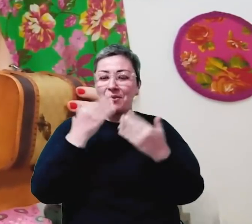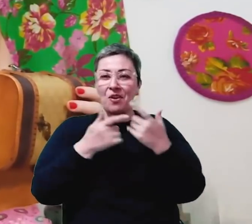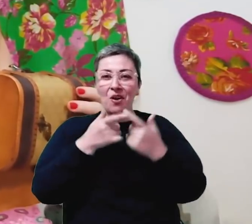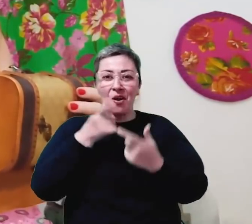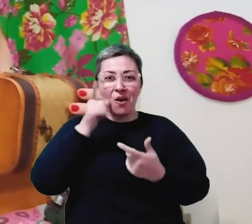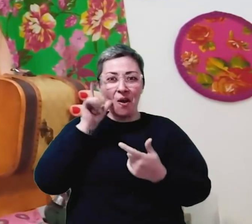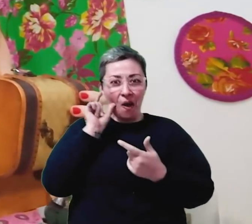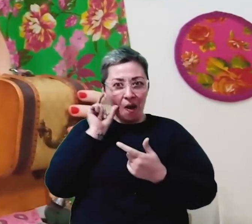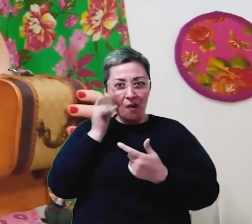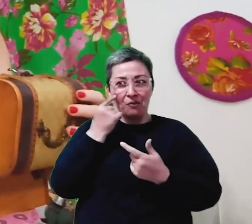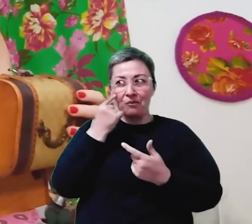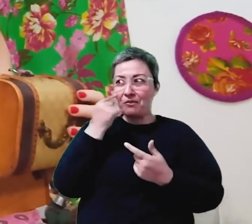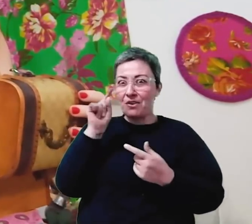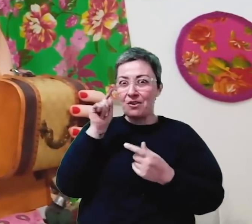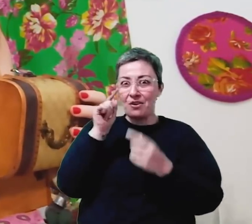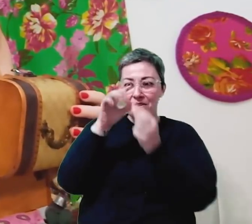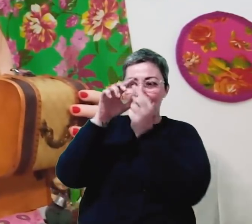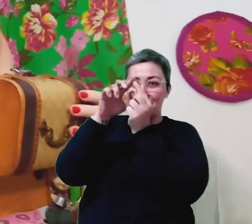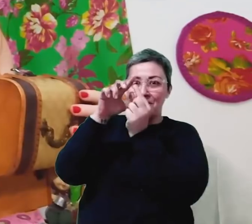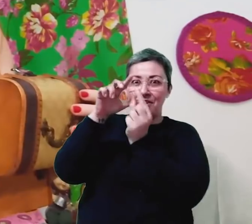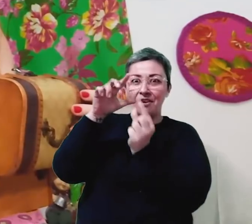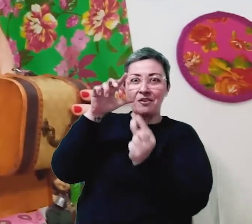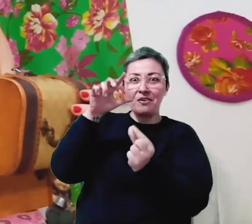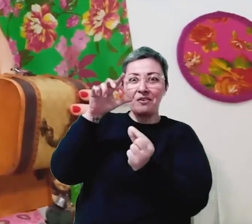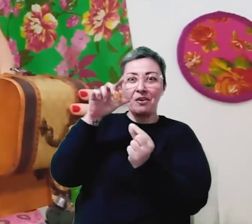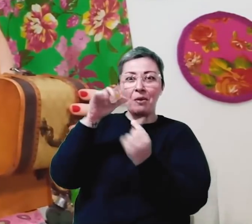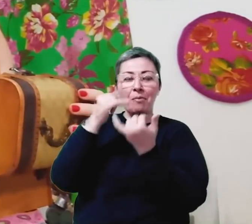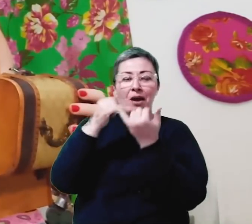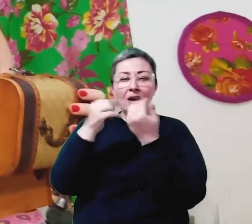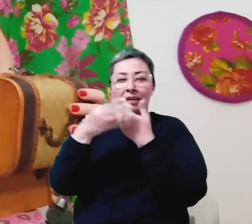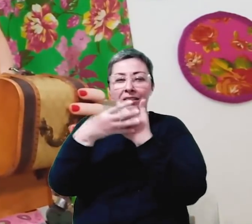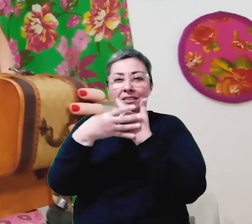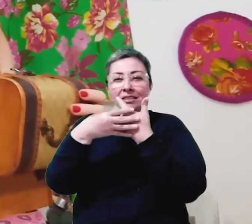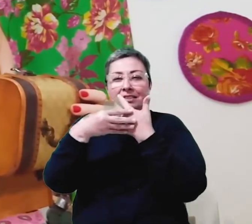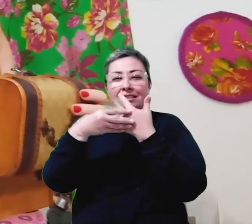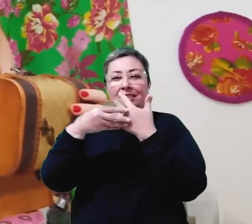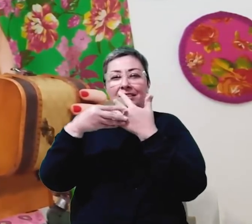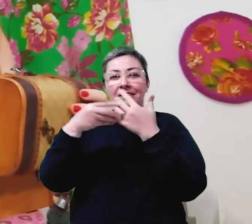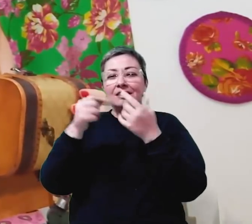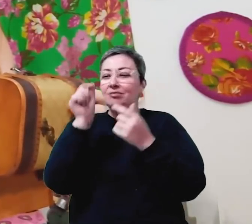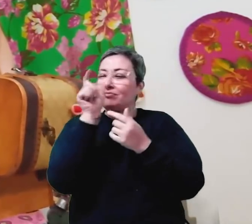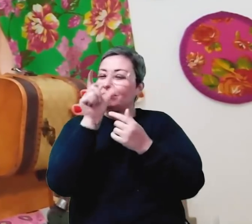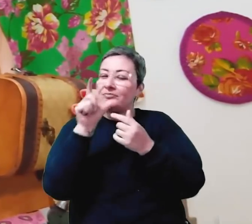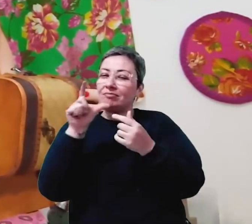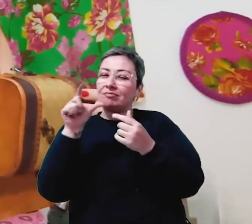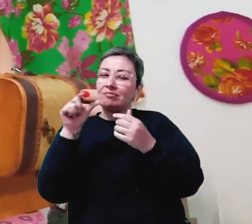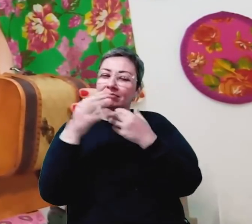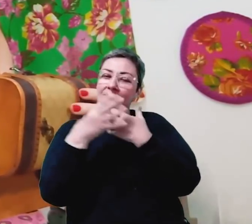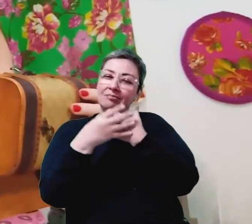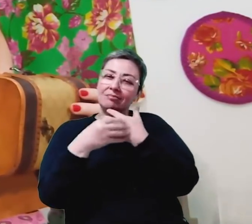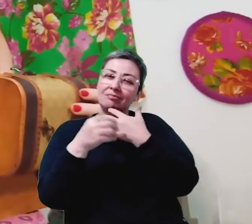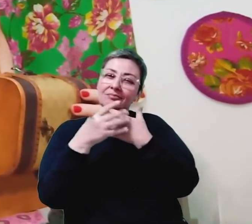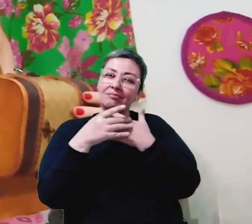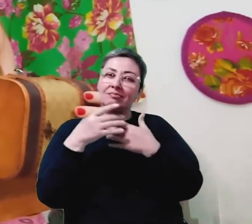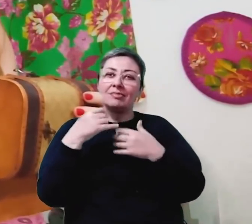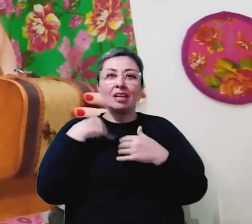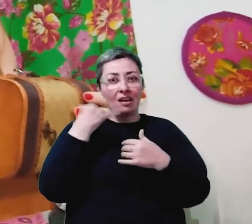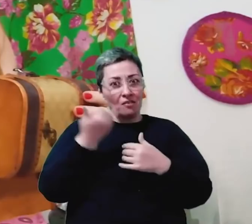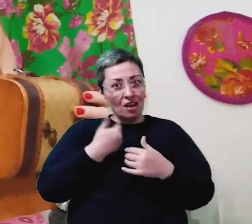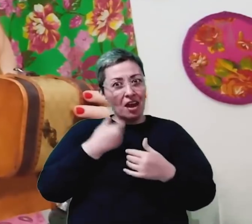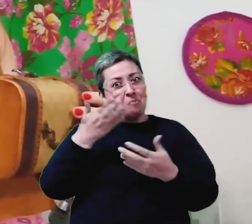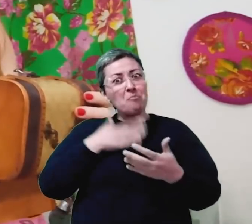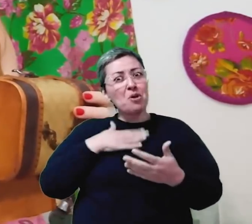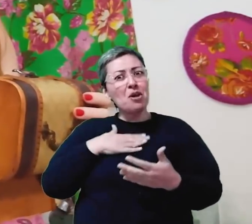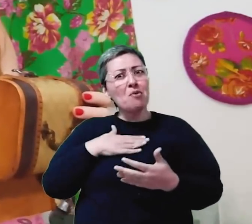ontem vi um figo, mesmo que um veludo, redondo, felpudo, e disse: este é